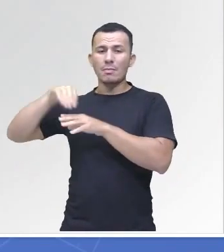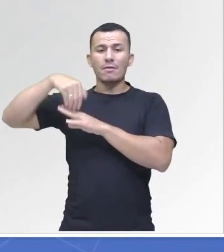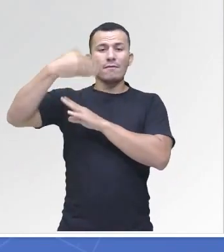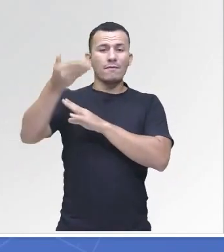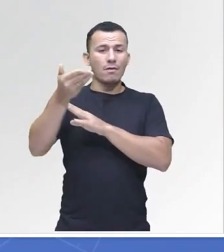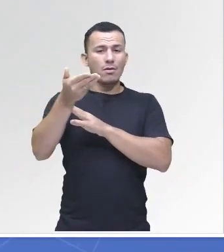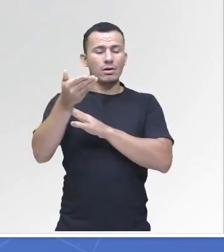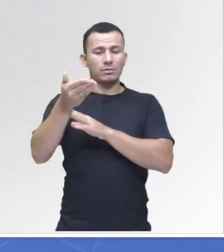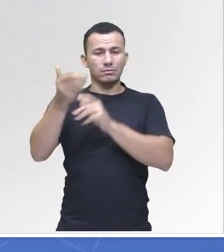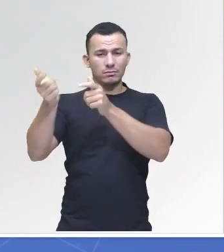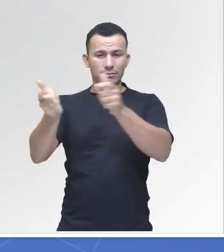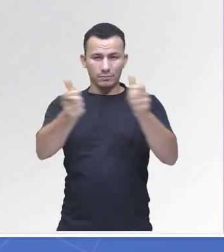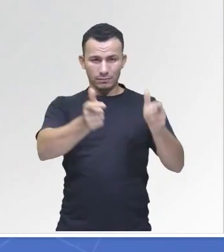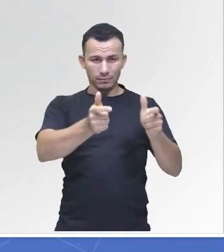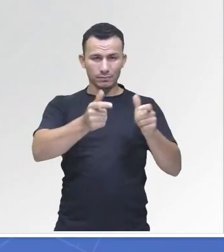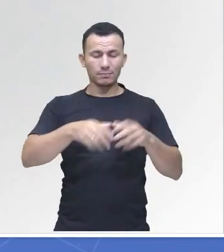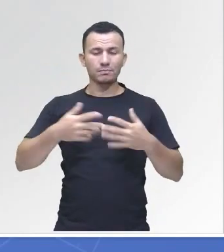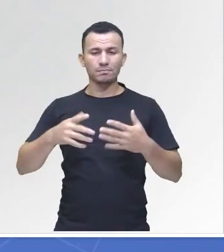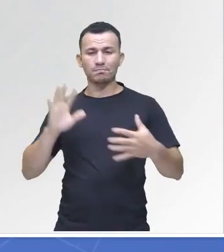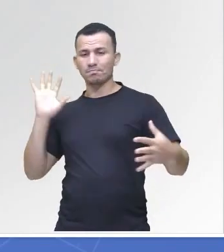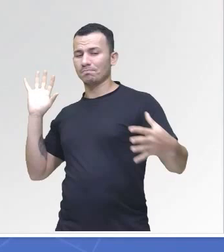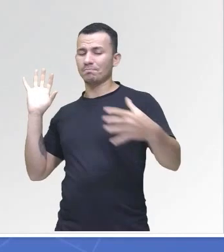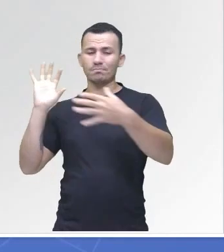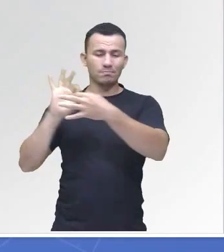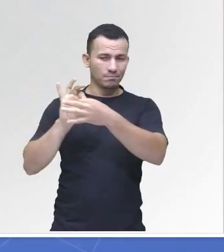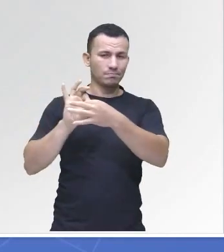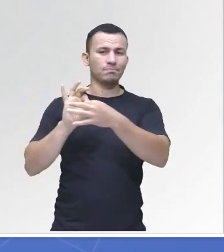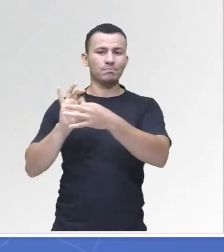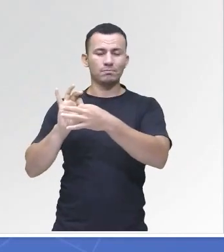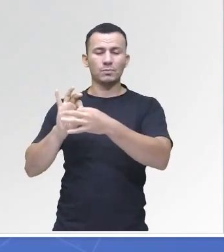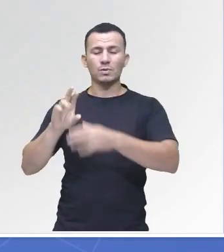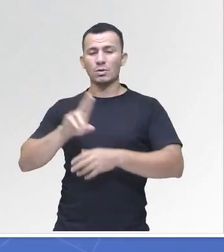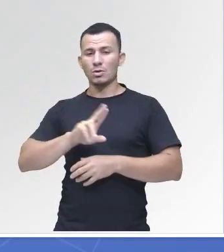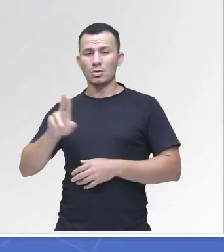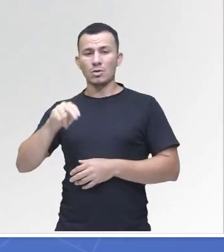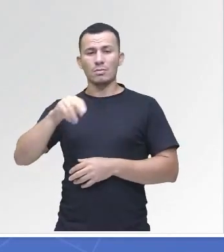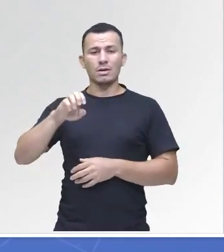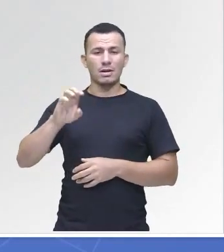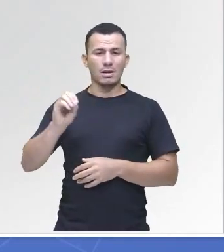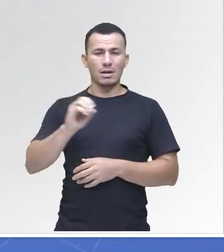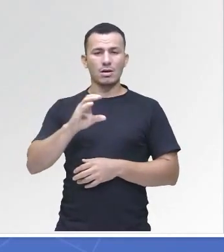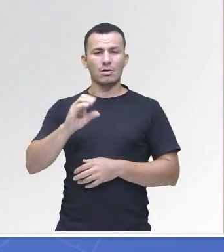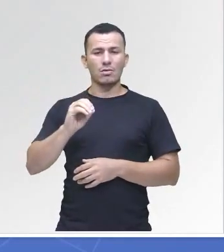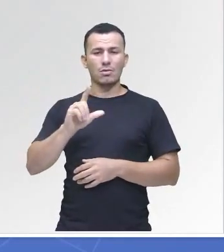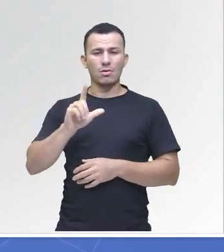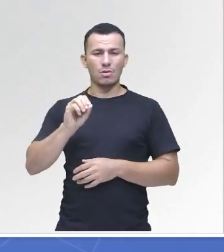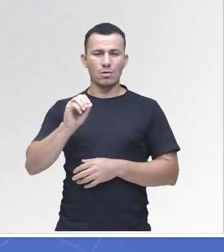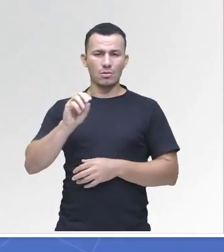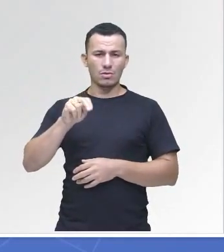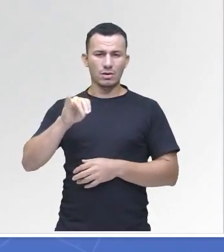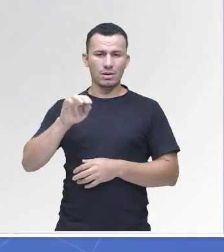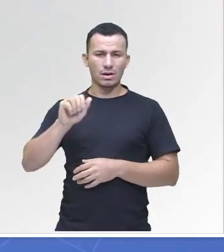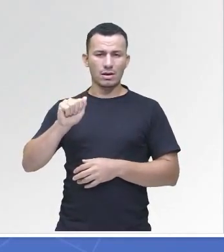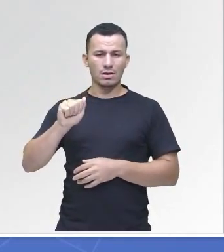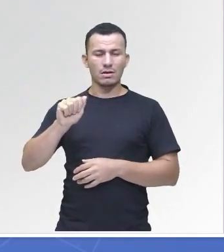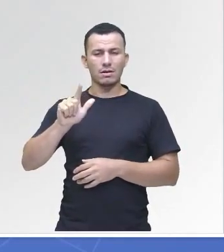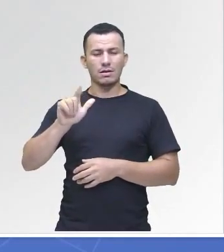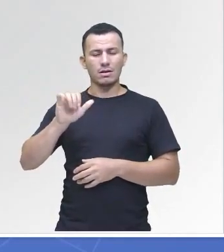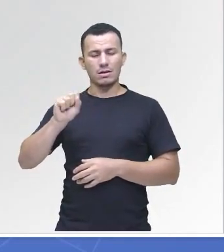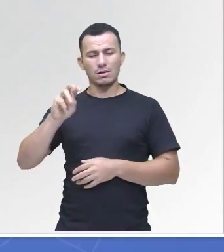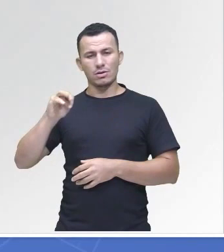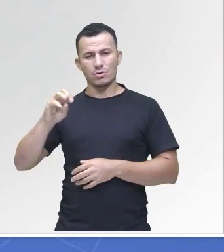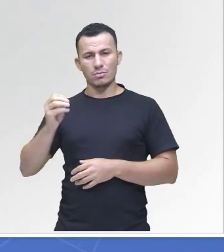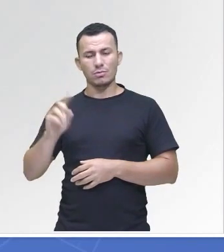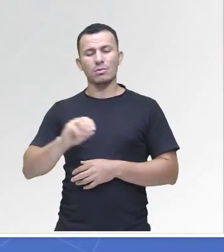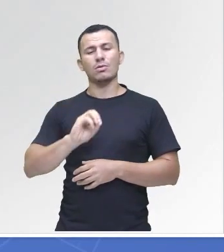Europa. E aí nós já temos uma ligação direta com o chamado neocolonialismo ou imperialismo, que é quando essas